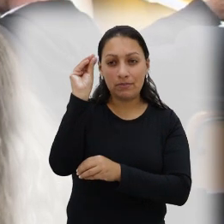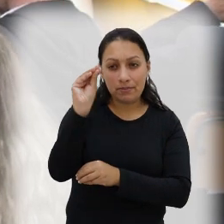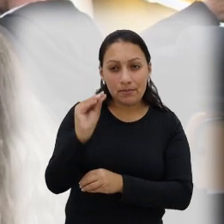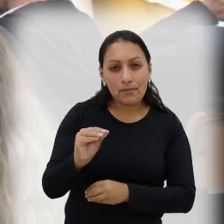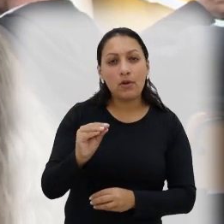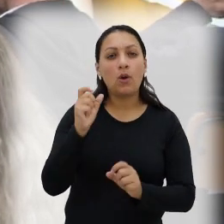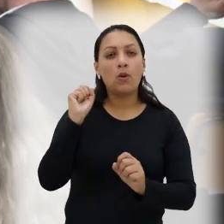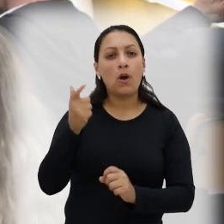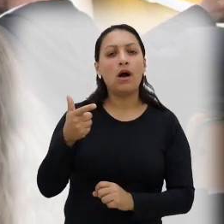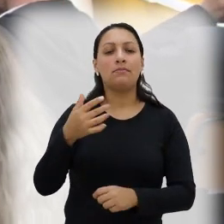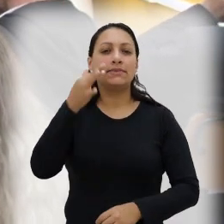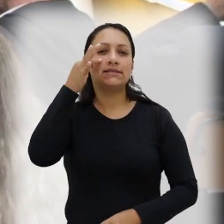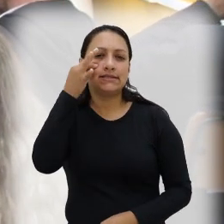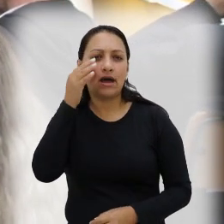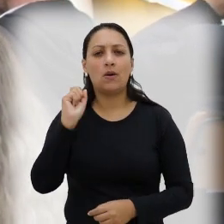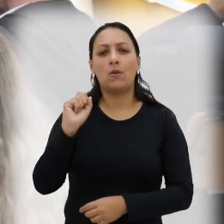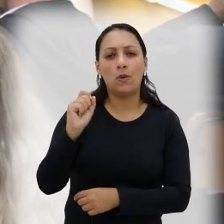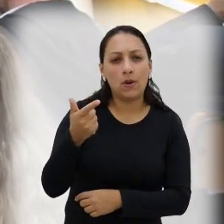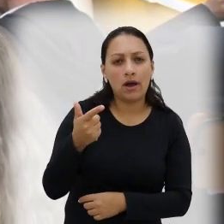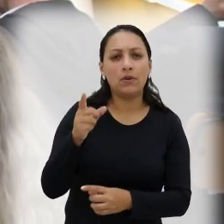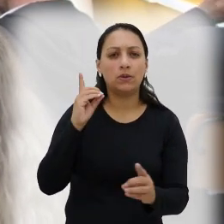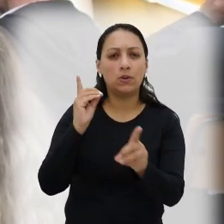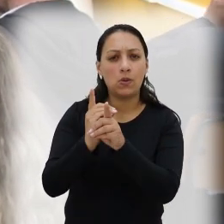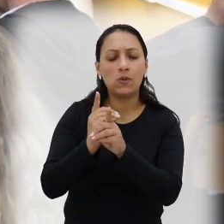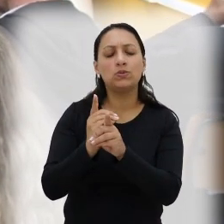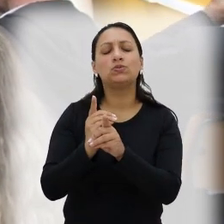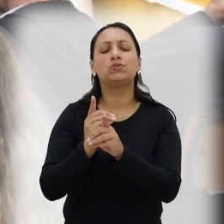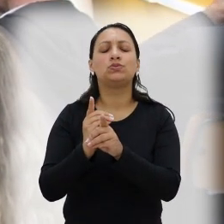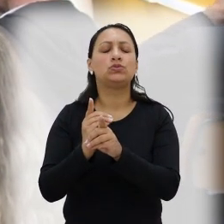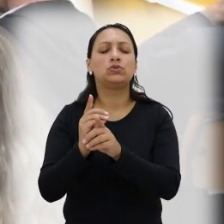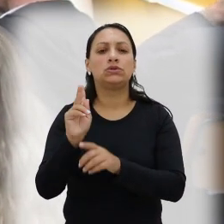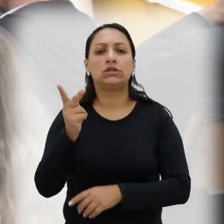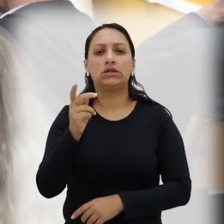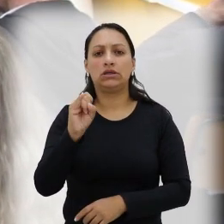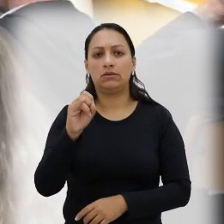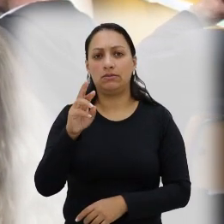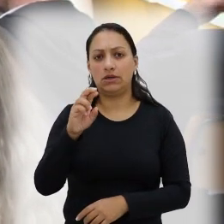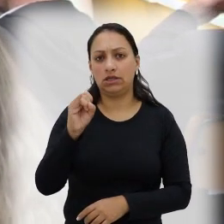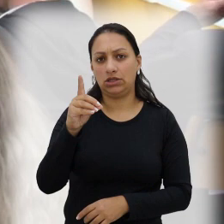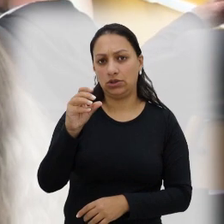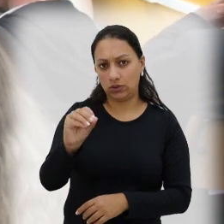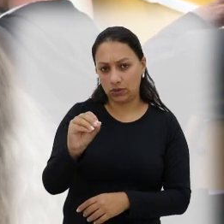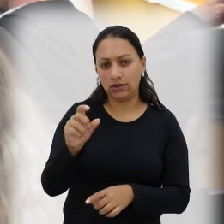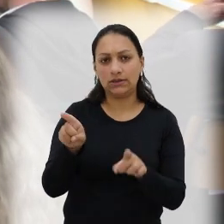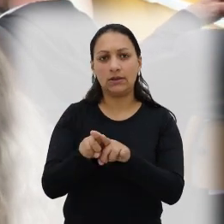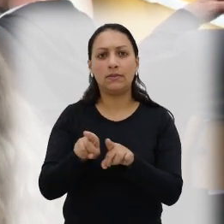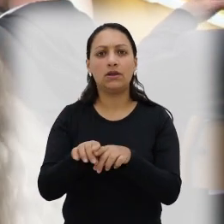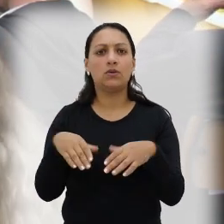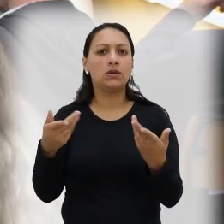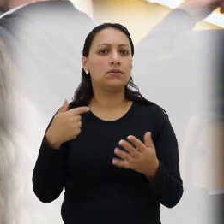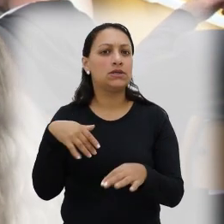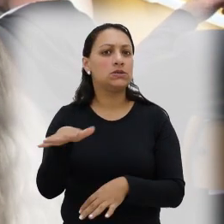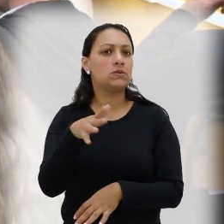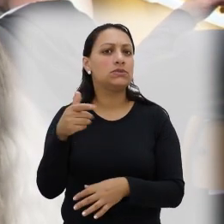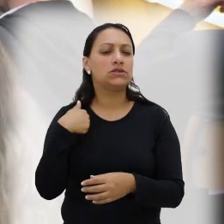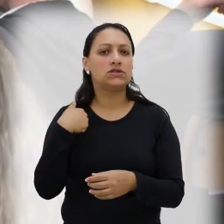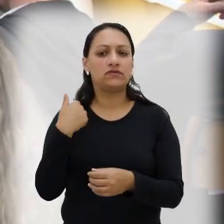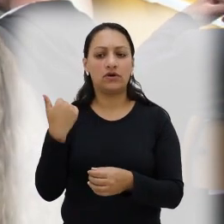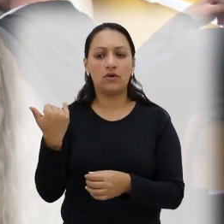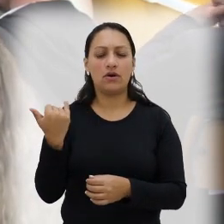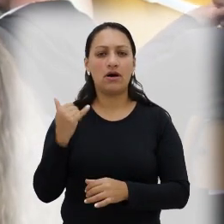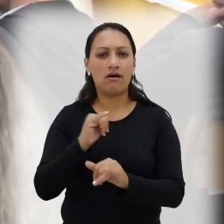que são presenciais e quais são os encontros que são híbridos, né? Tá, e qual que é a previsão de passar isso? Que eu